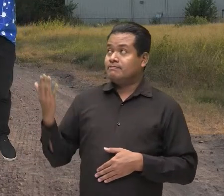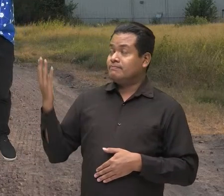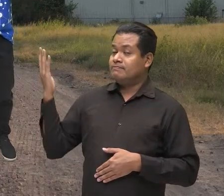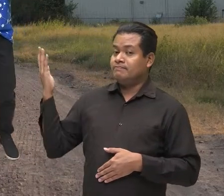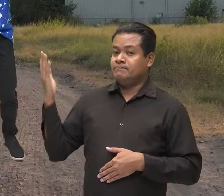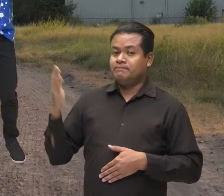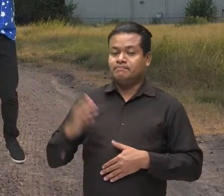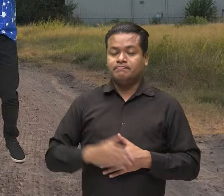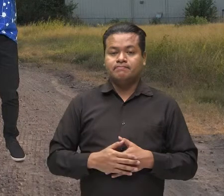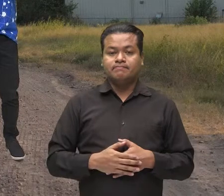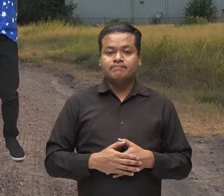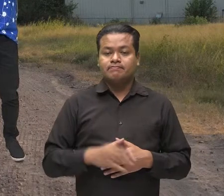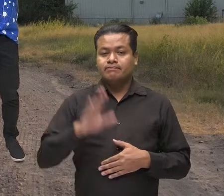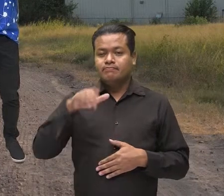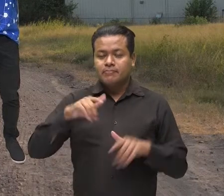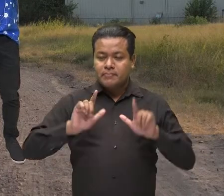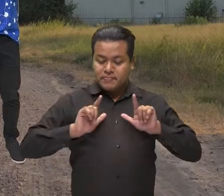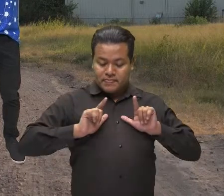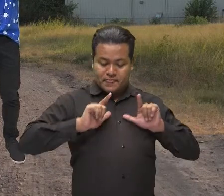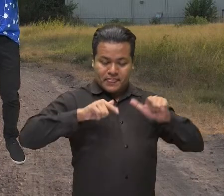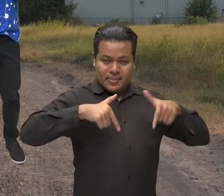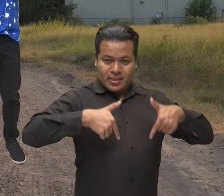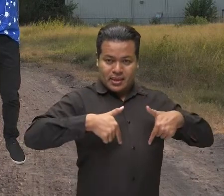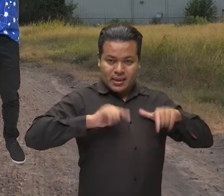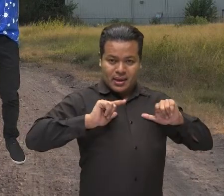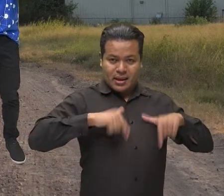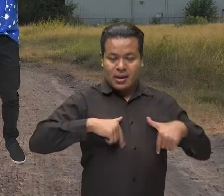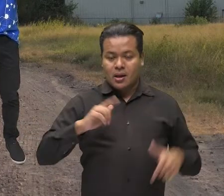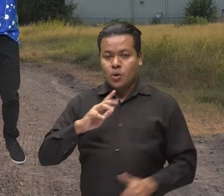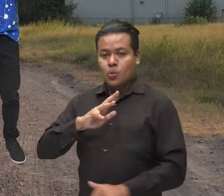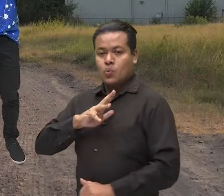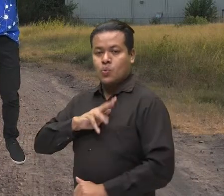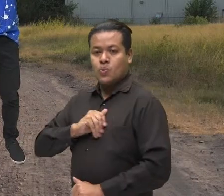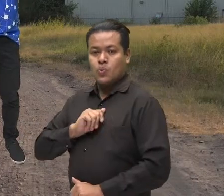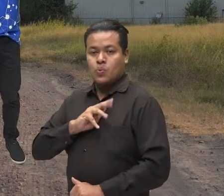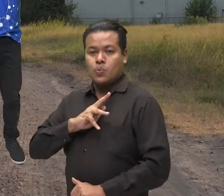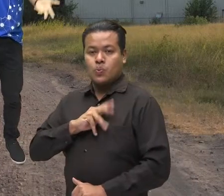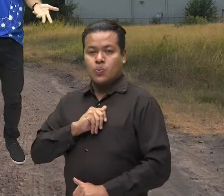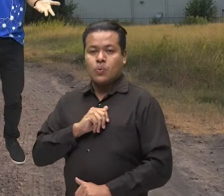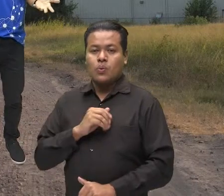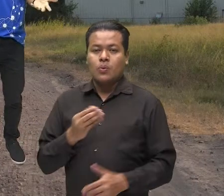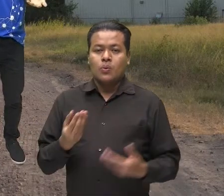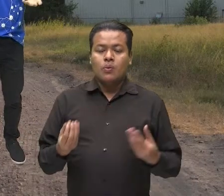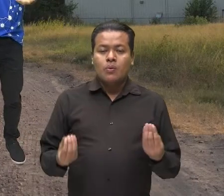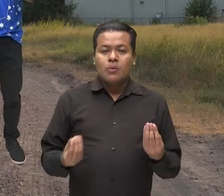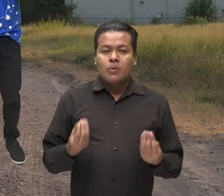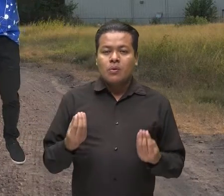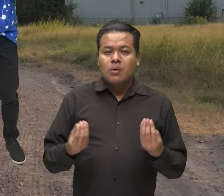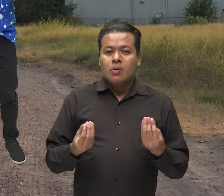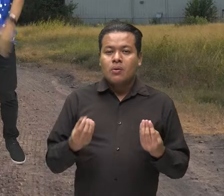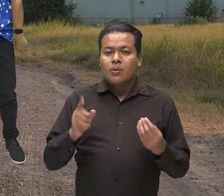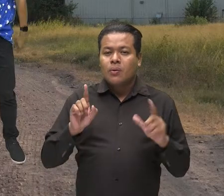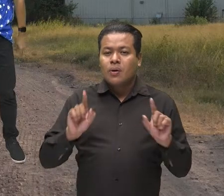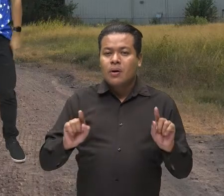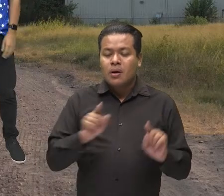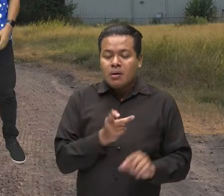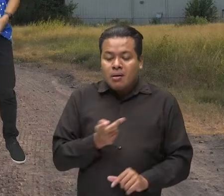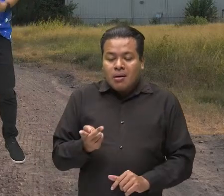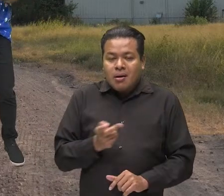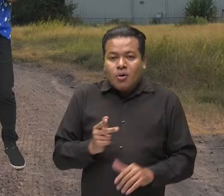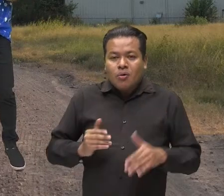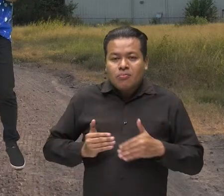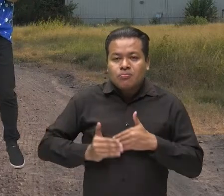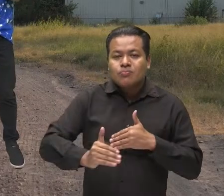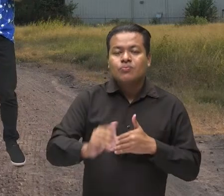essa área que a gente conhece como Israel e Cisjordânia, né? O que seria, né, o Estado da Palestina, começou,